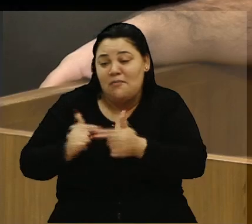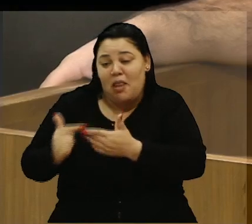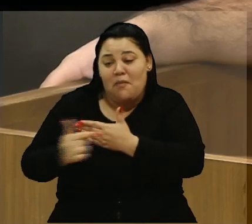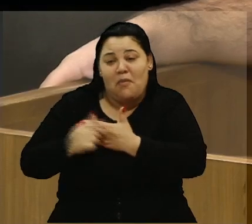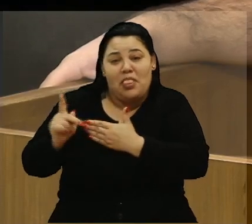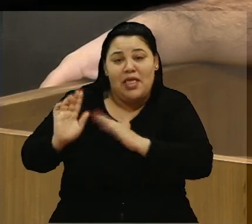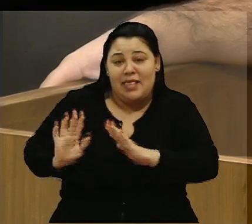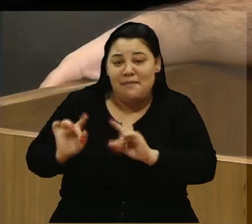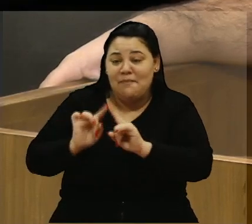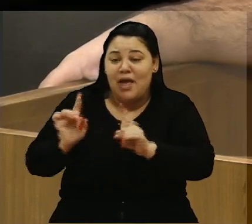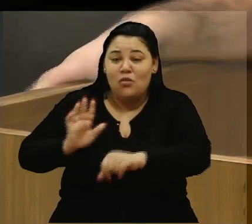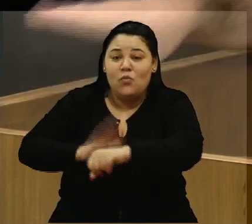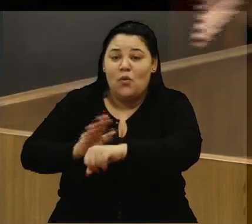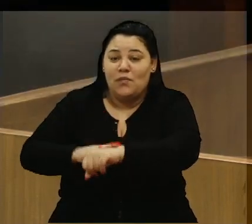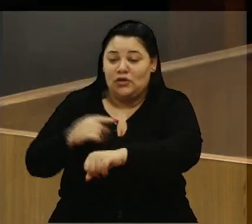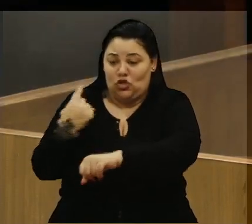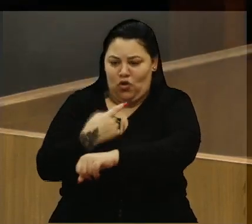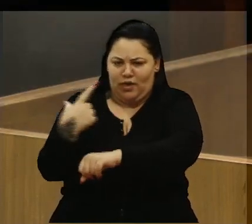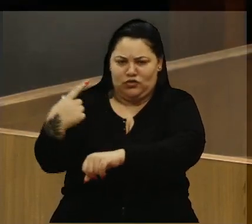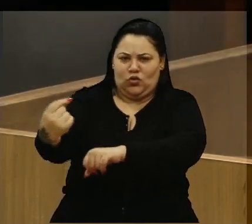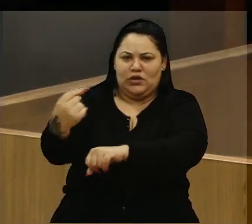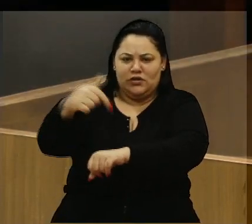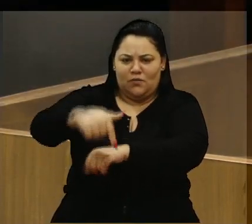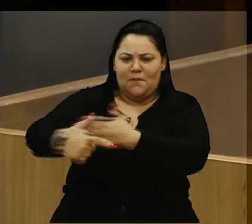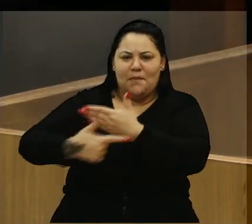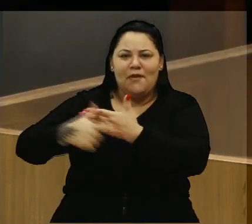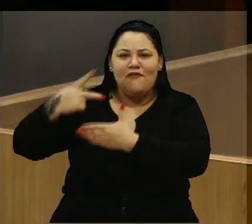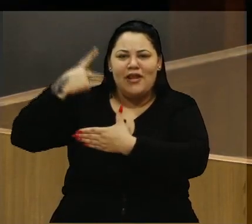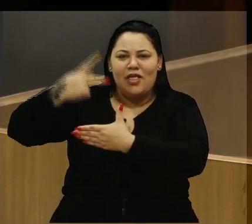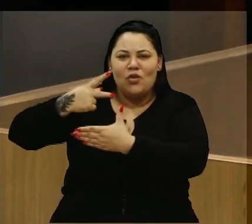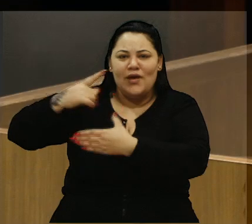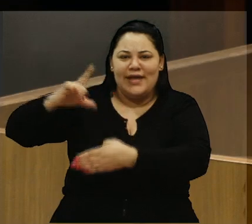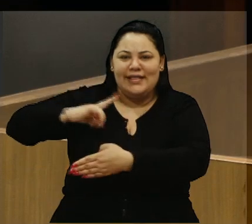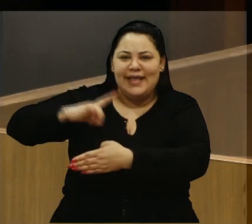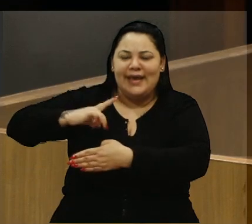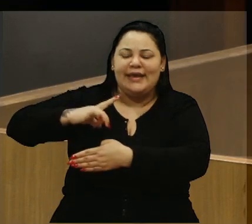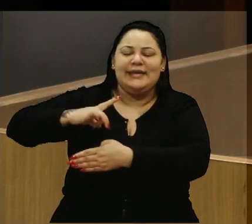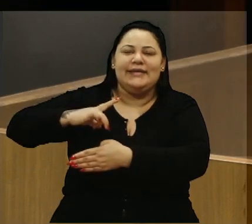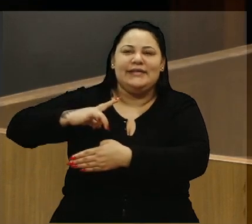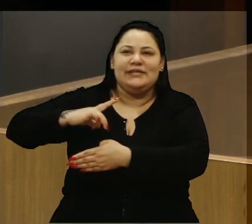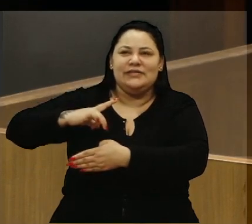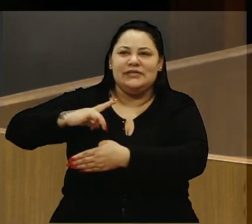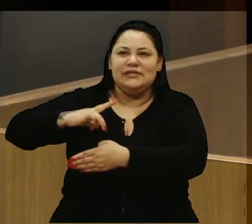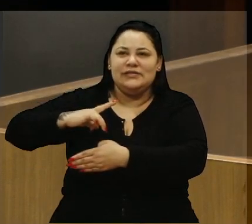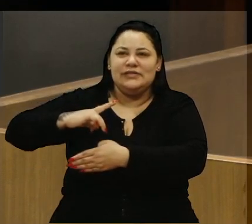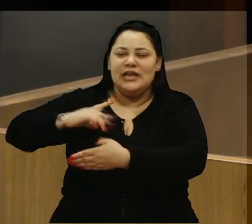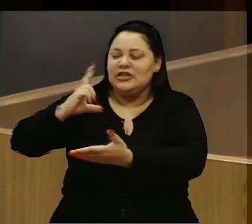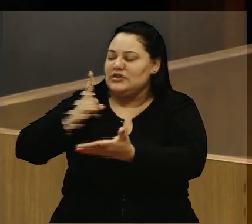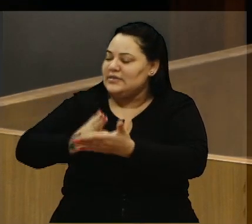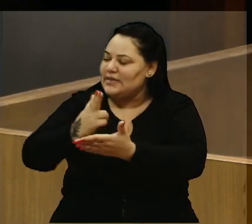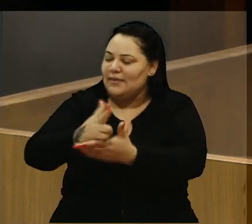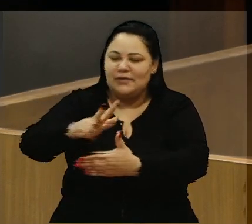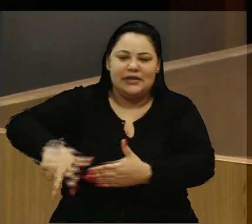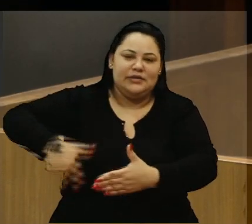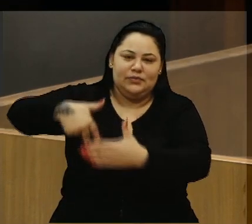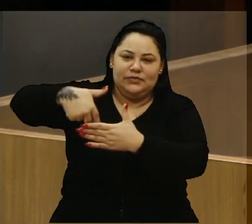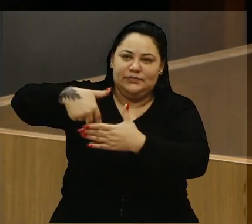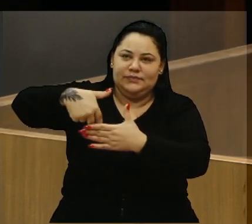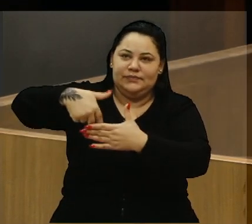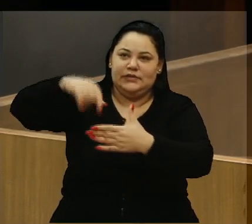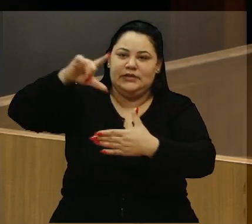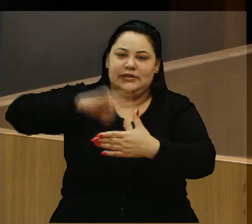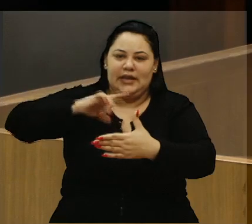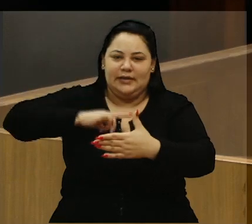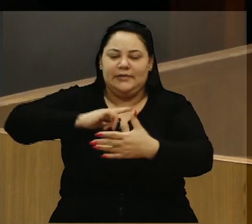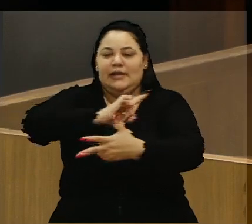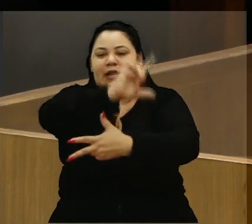é eleito para ser vereador e tem lá em cima, olha, cada dia que a gente sobe na tribuna, tem lá em cima